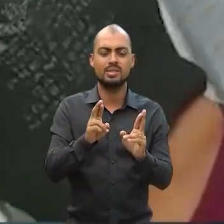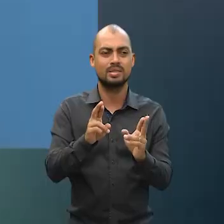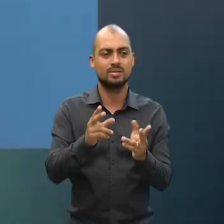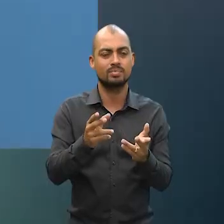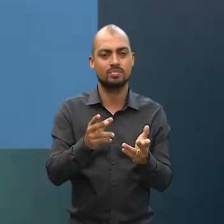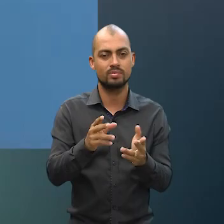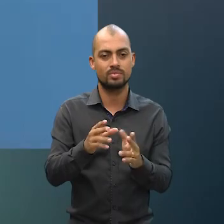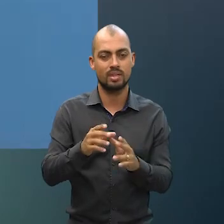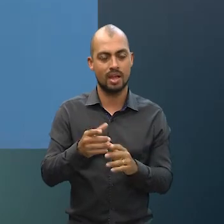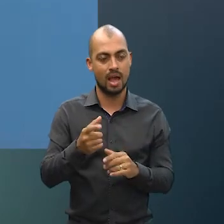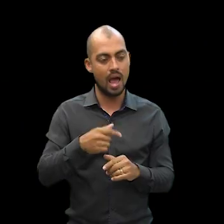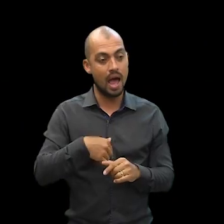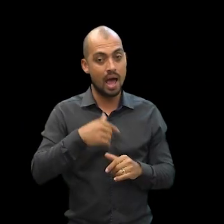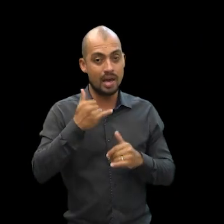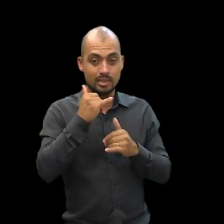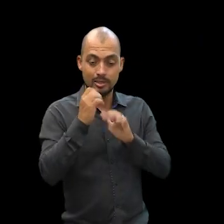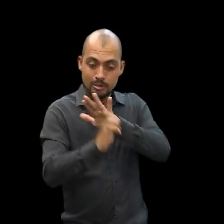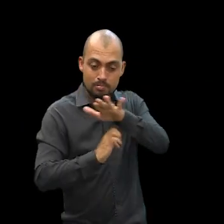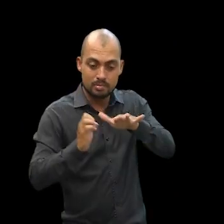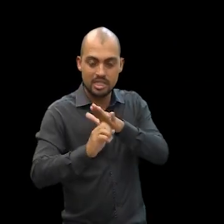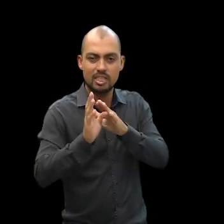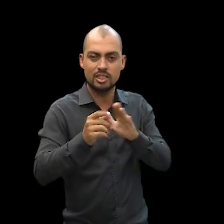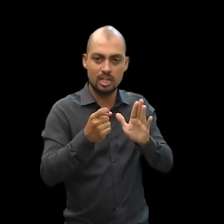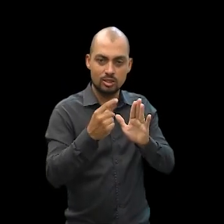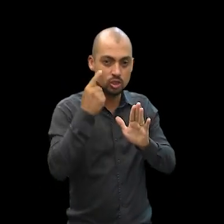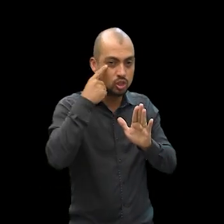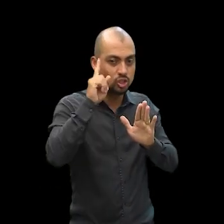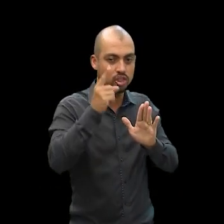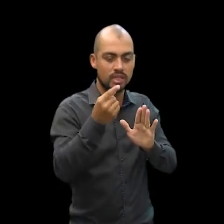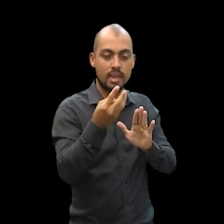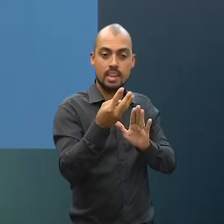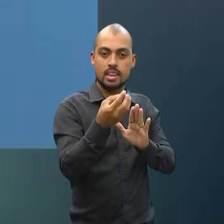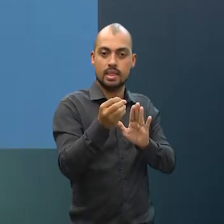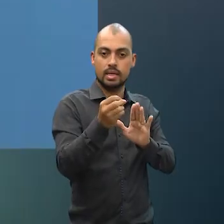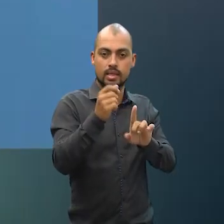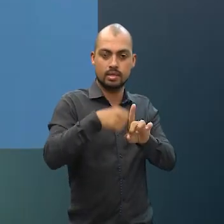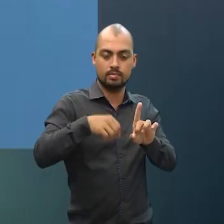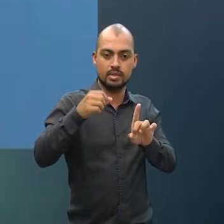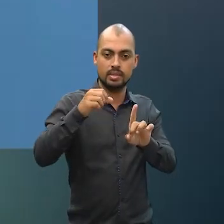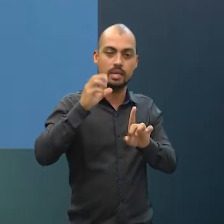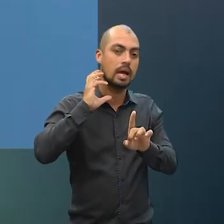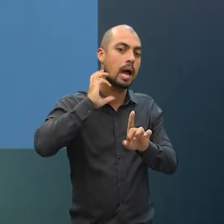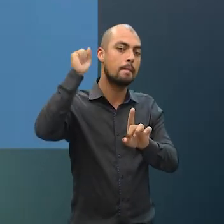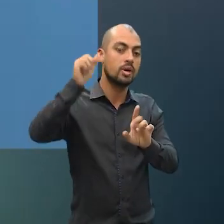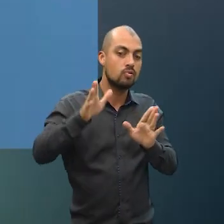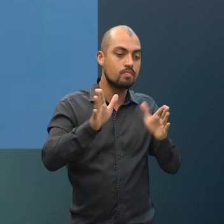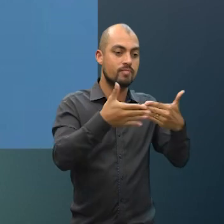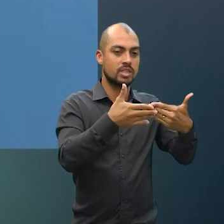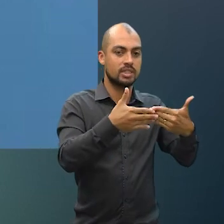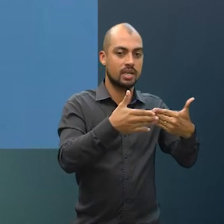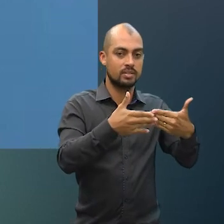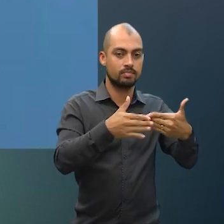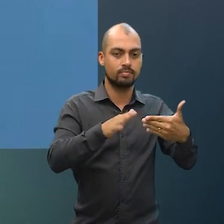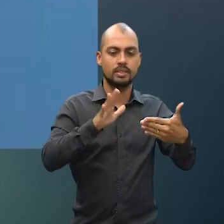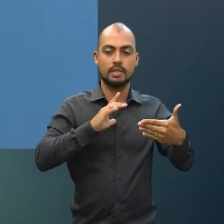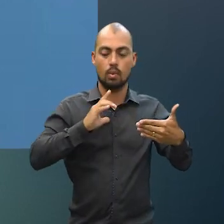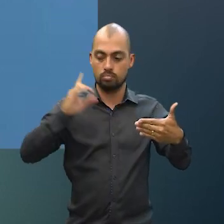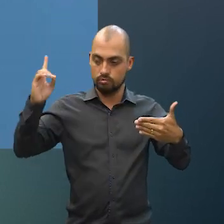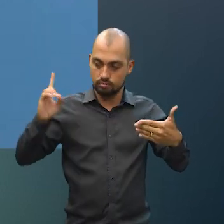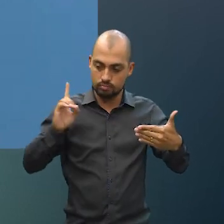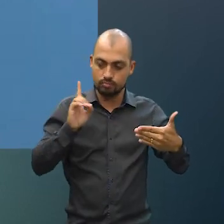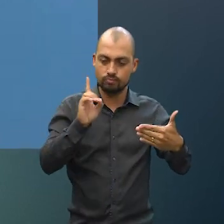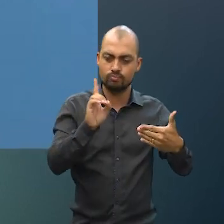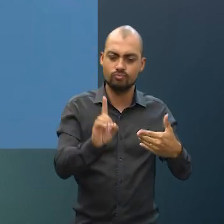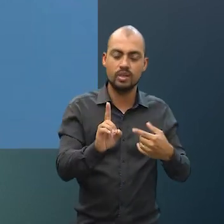desligados. A fábrica tinha data para fechar, que era dia 30 de abril. Foi no dia 16 que nós viemos até Campinas